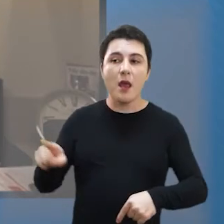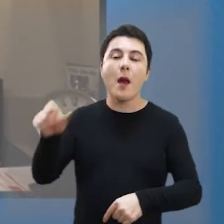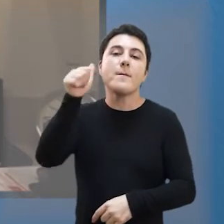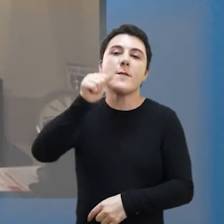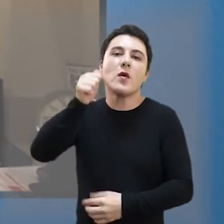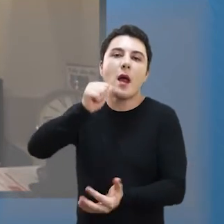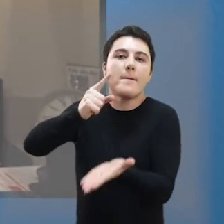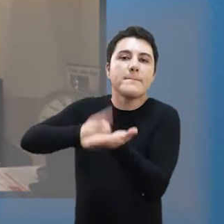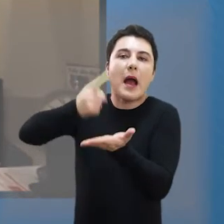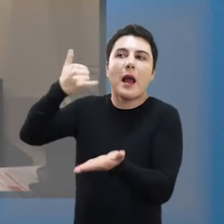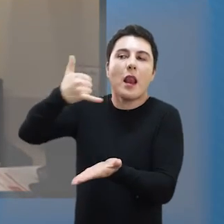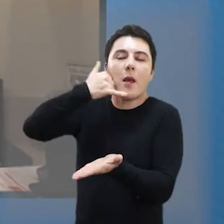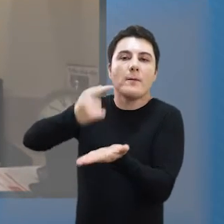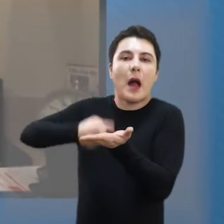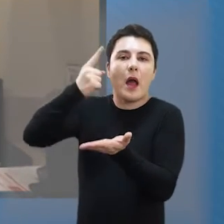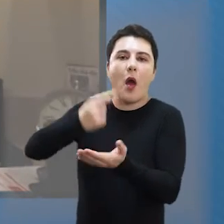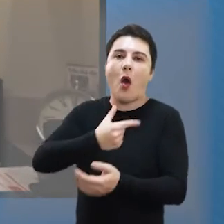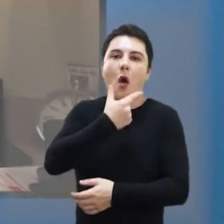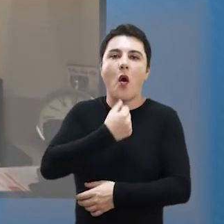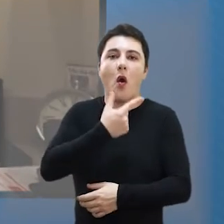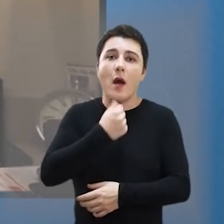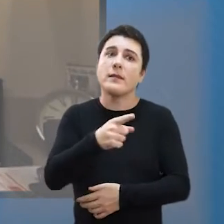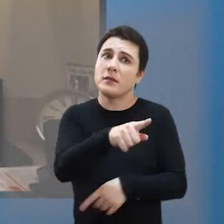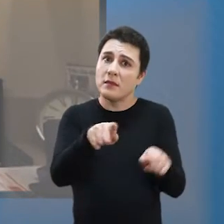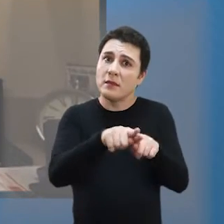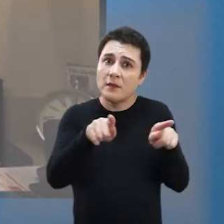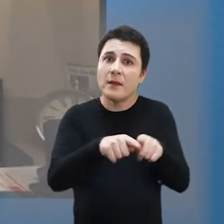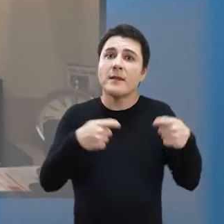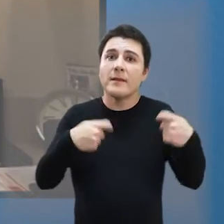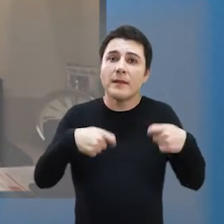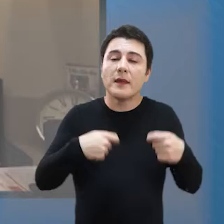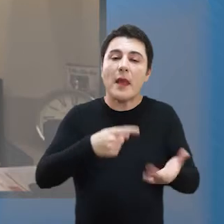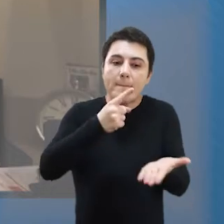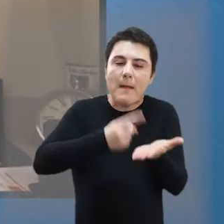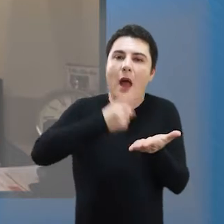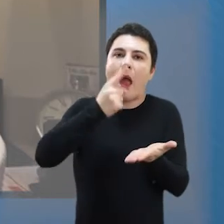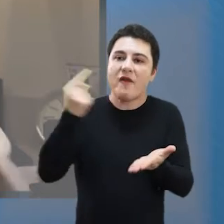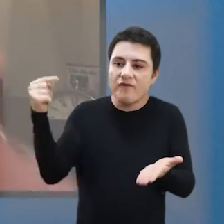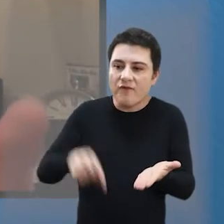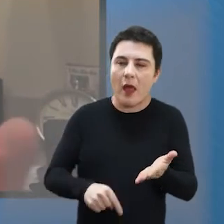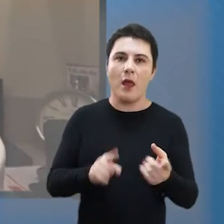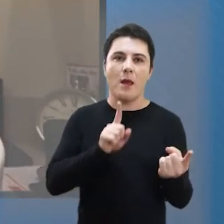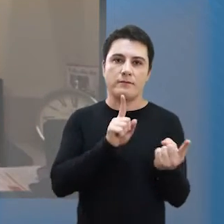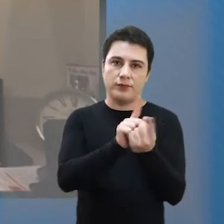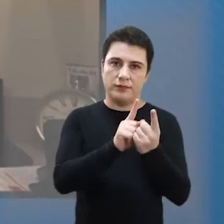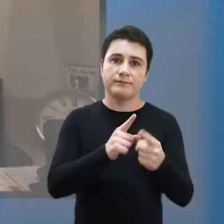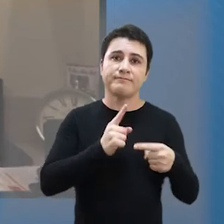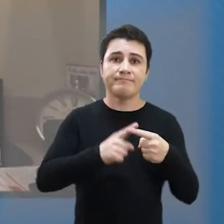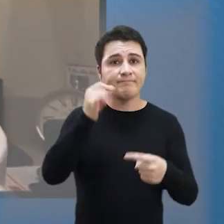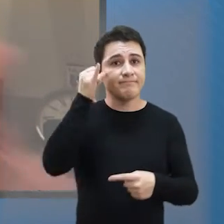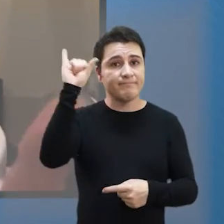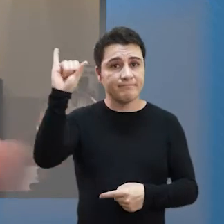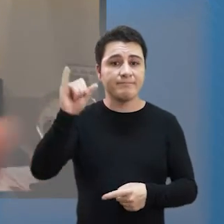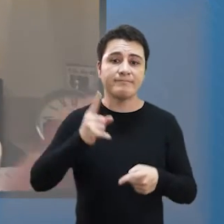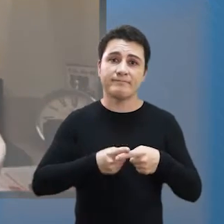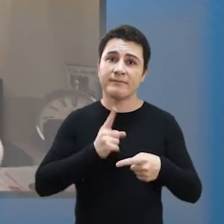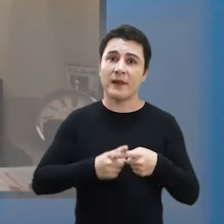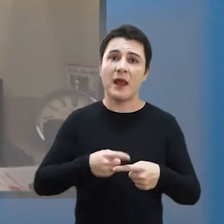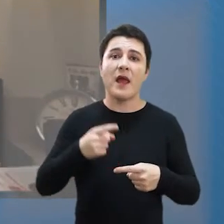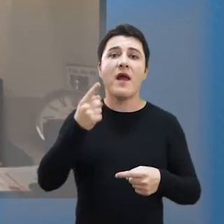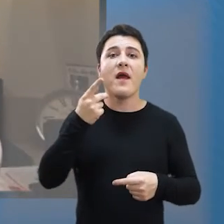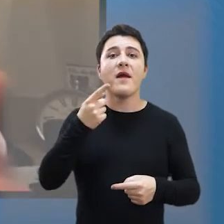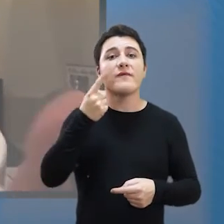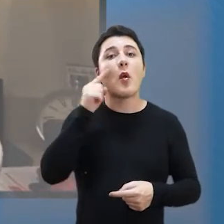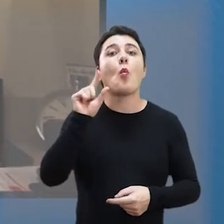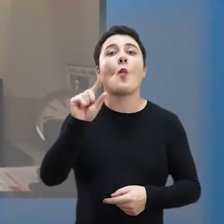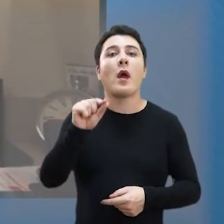consultório, quem marca são as mulheres. Então, o homem precisa pegar esse hábito de se prevenir, de se cuidar, porque senão é o que a gente